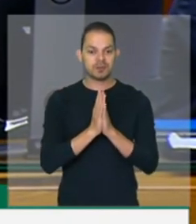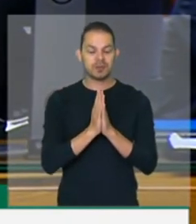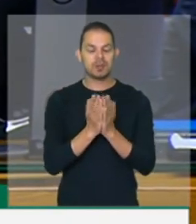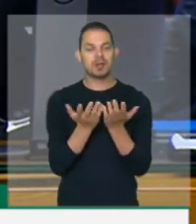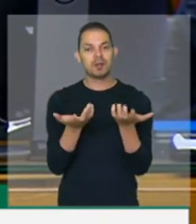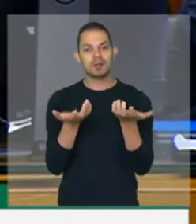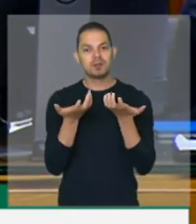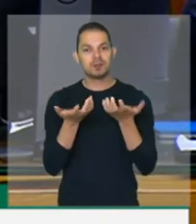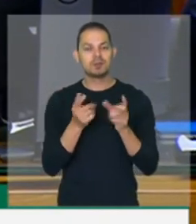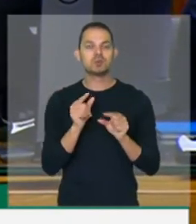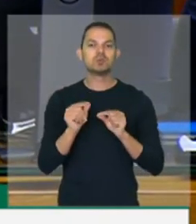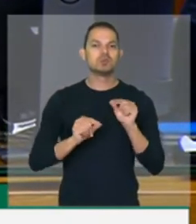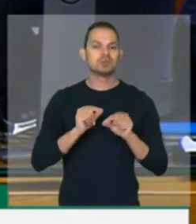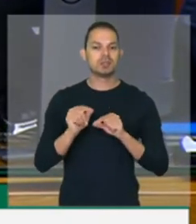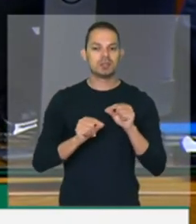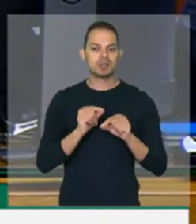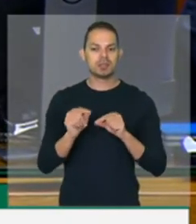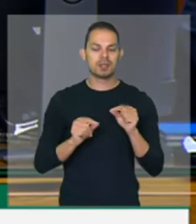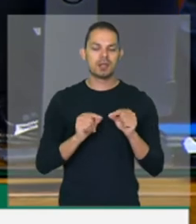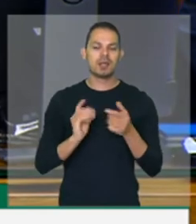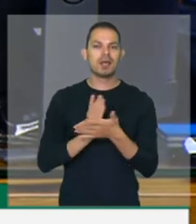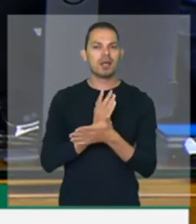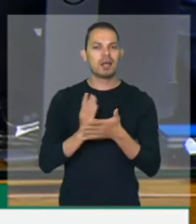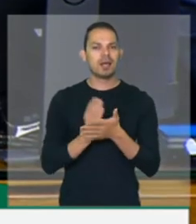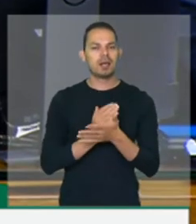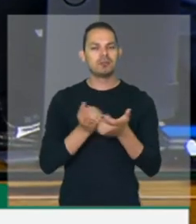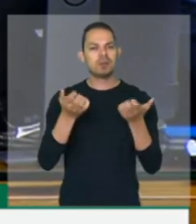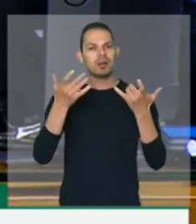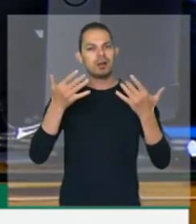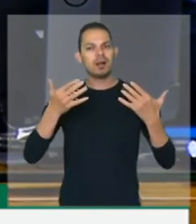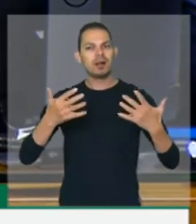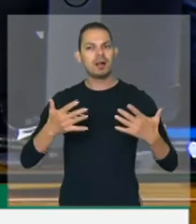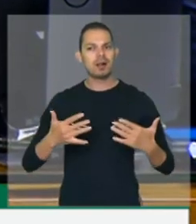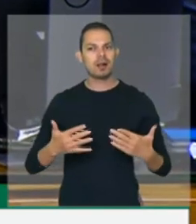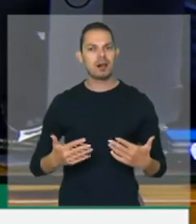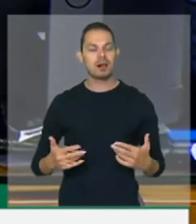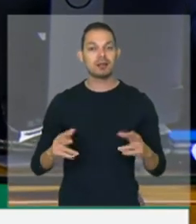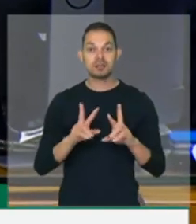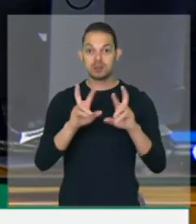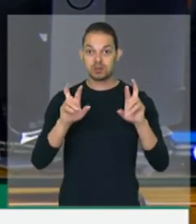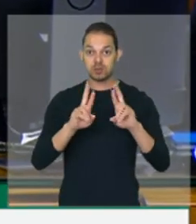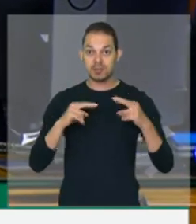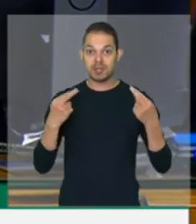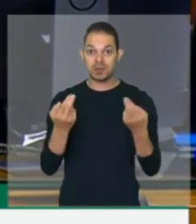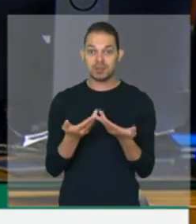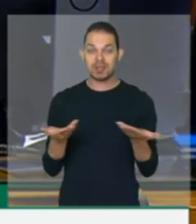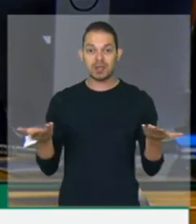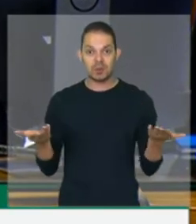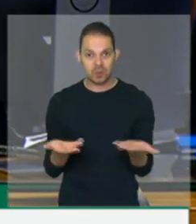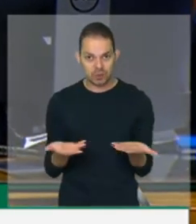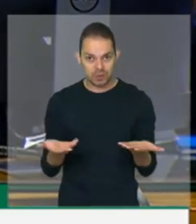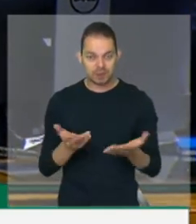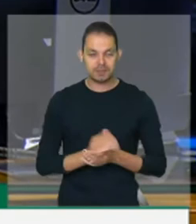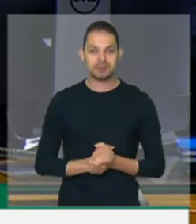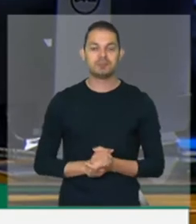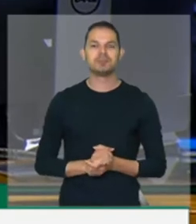fazer umas considerações a respeito desta sessão que acontece na tarde de